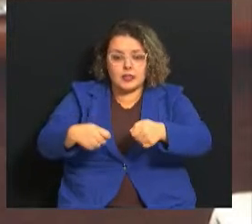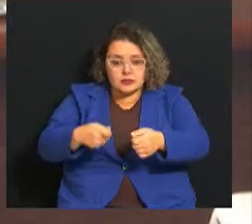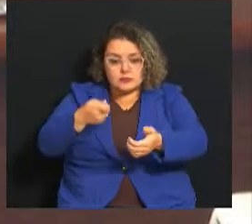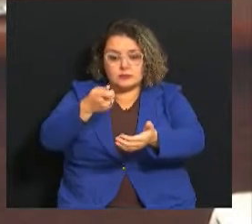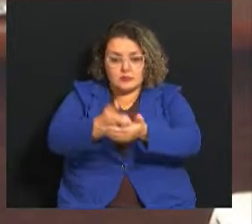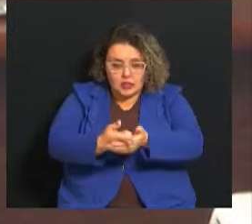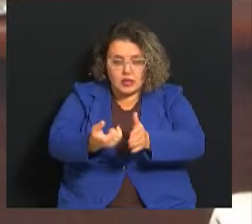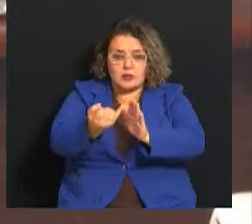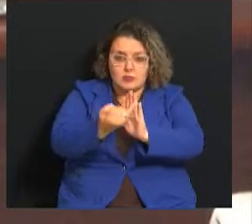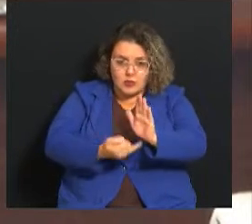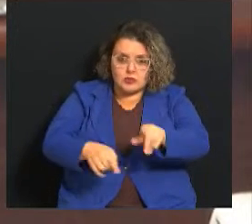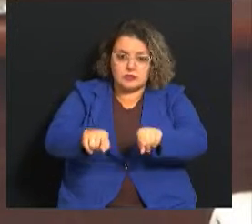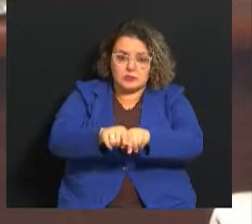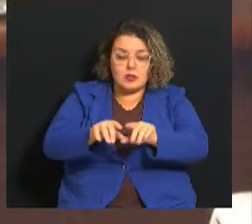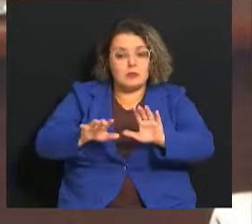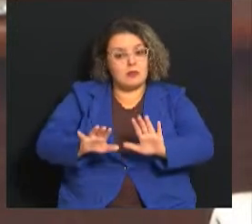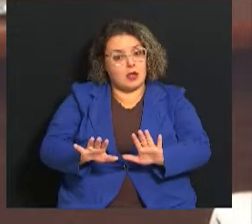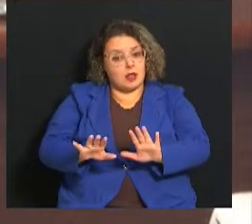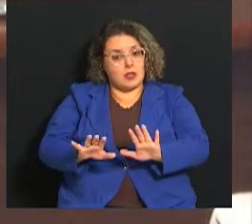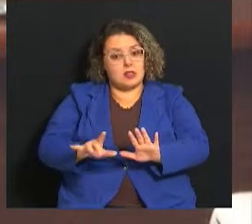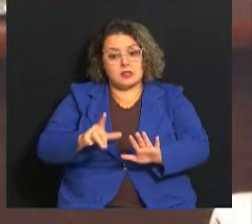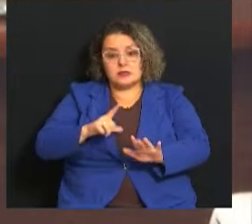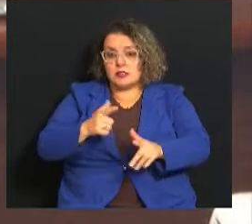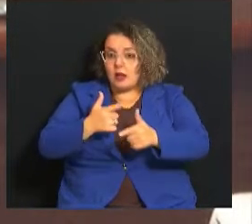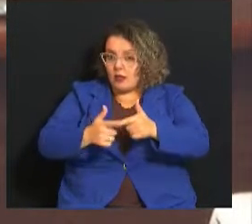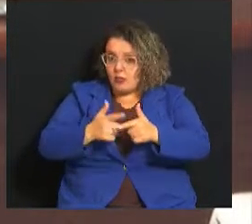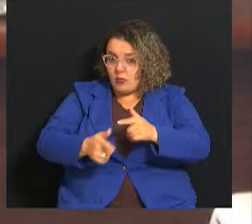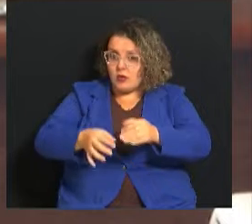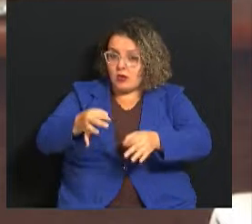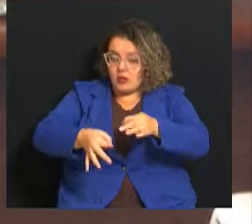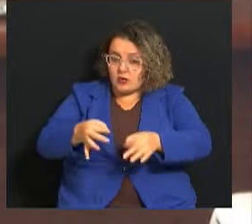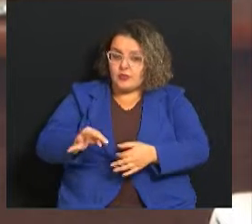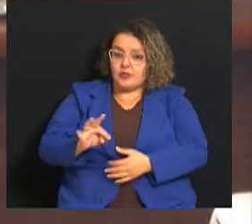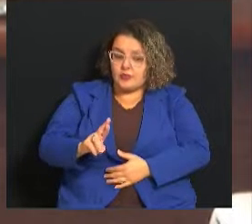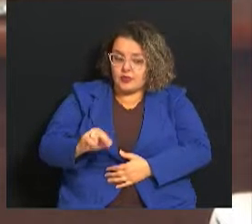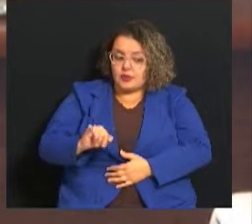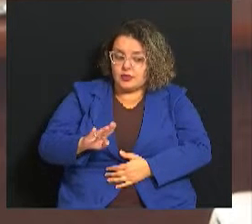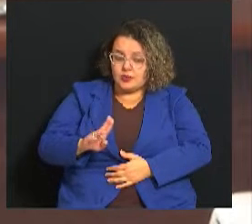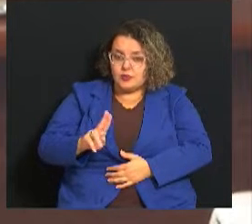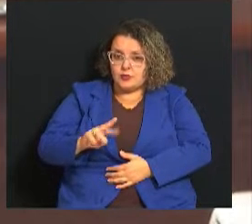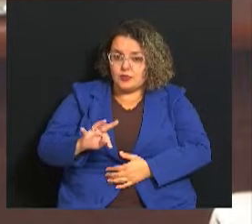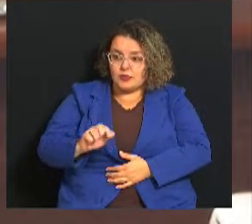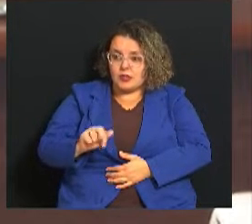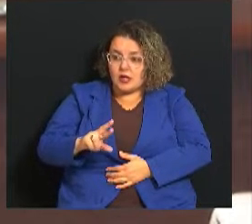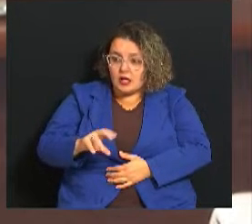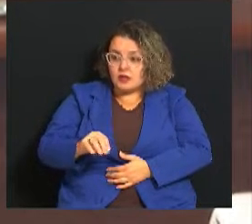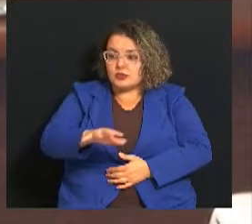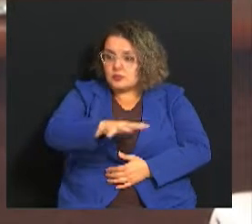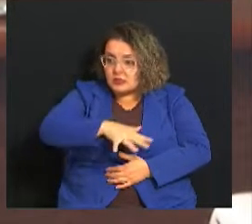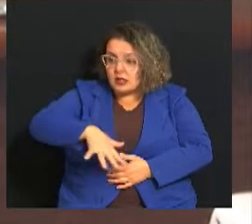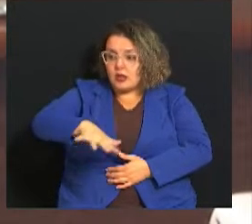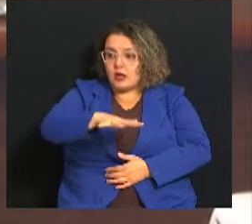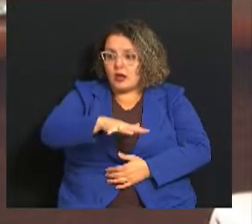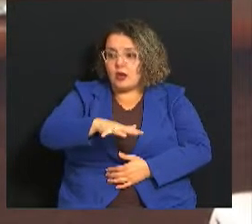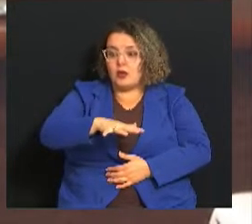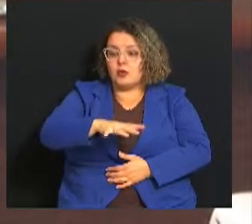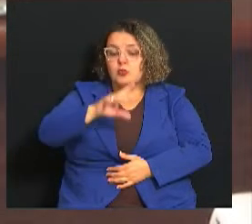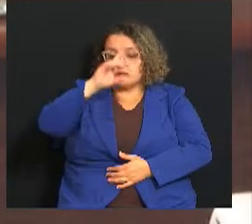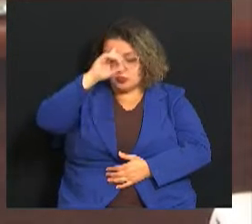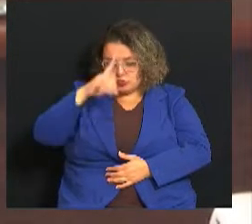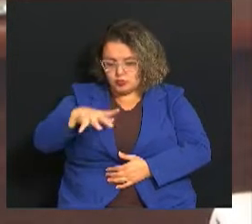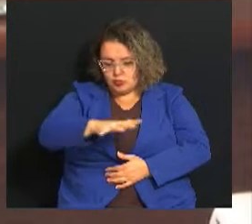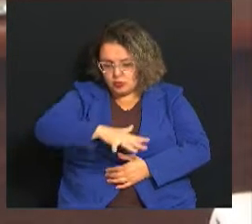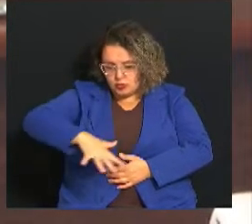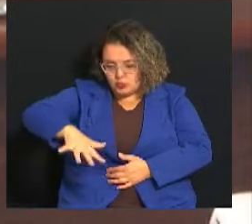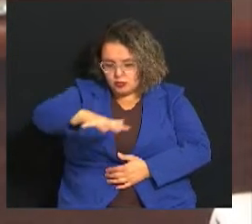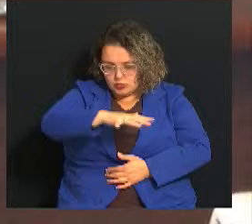também. Porém, tem um problema jurídico, tributário sobre essas áreas, porque o proprietário dessa